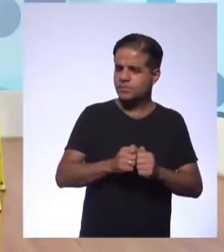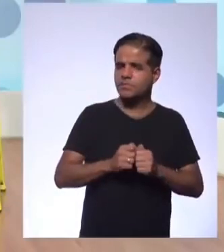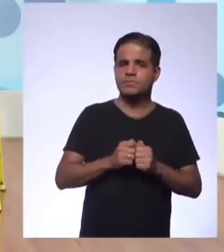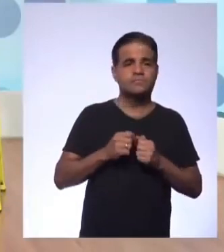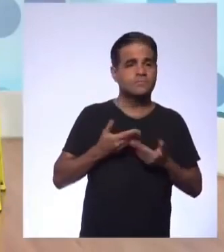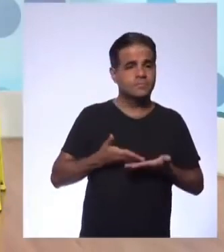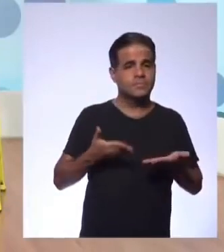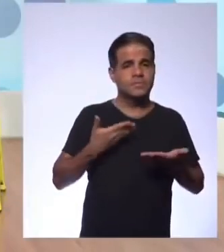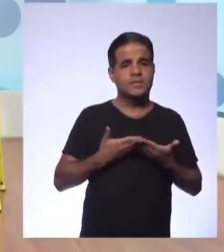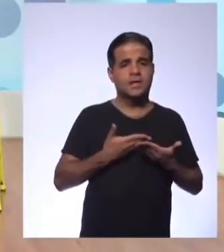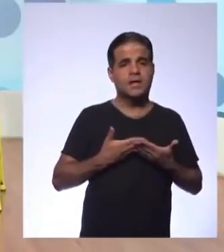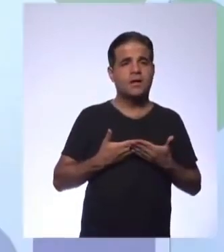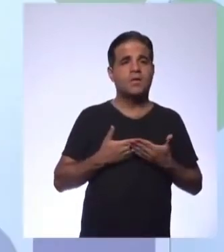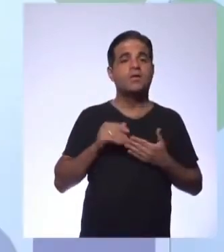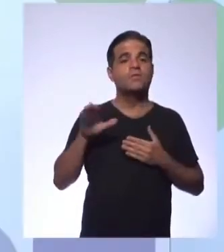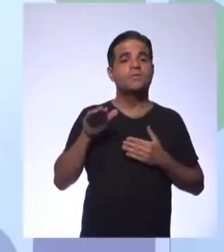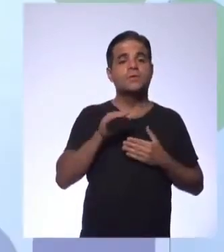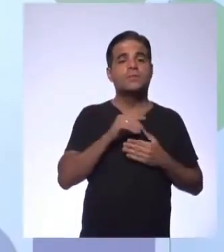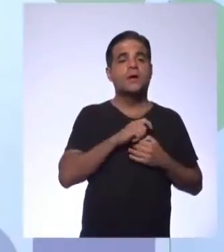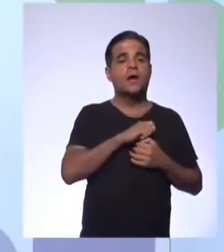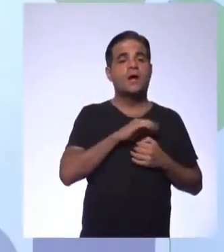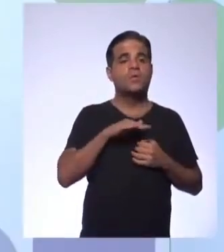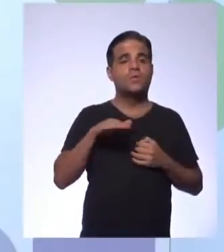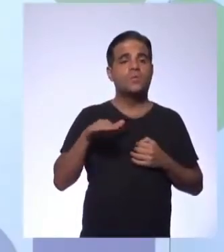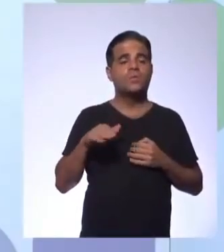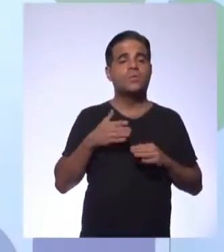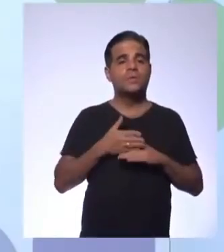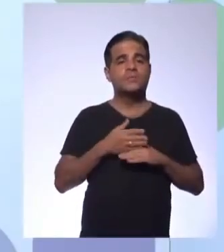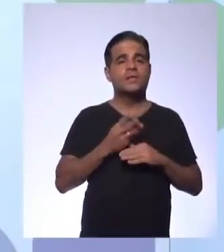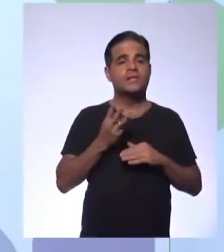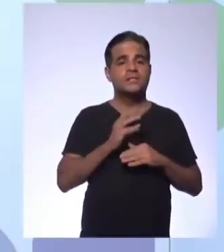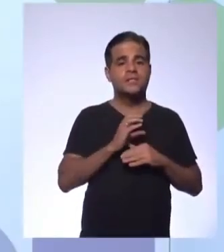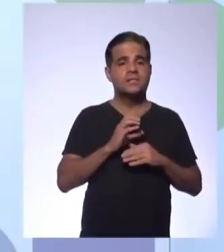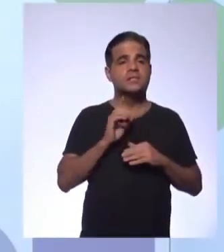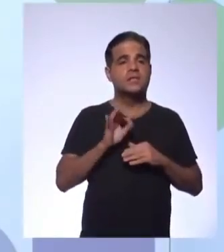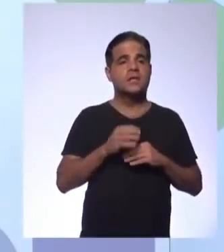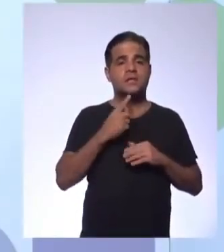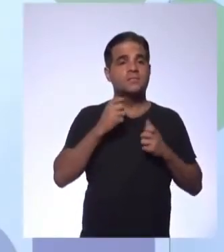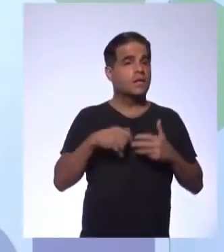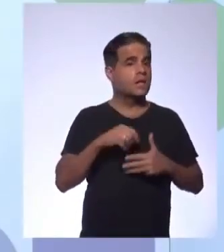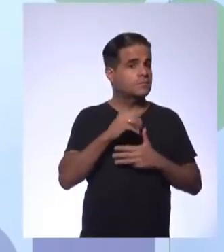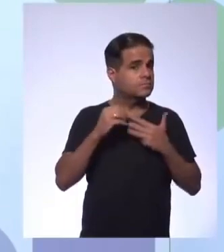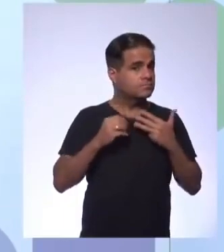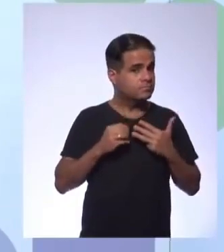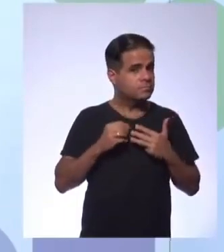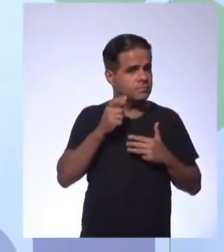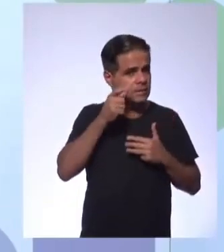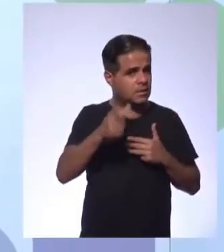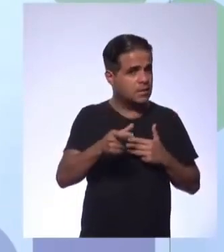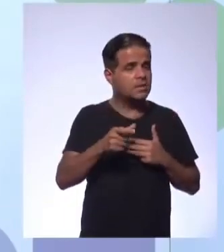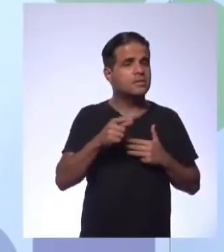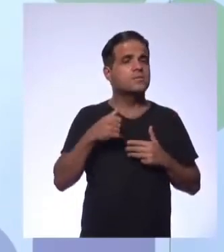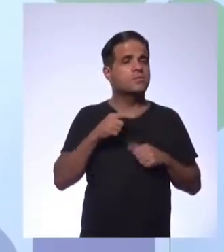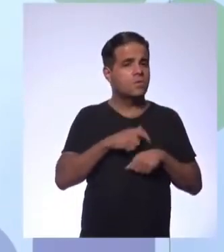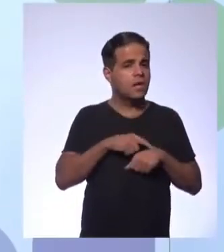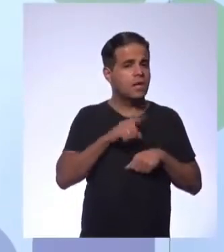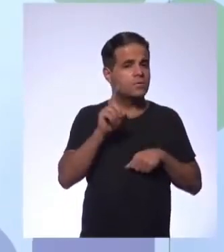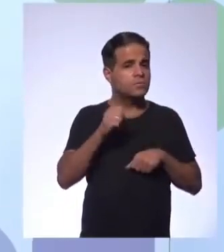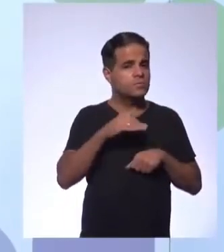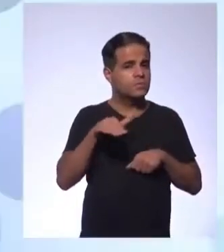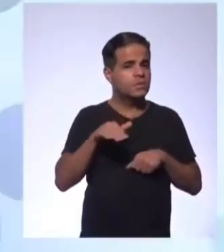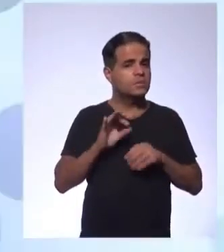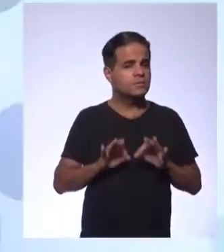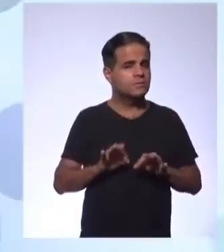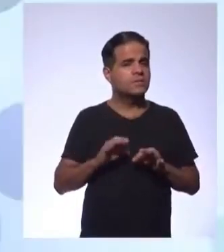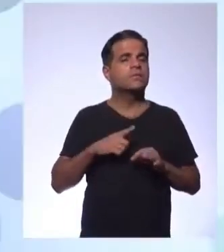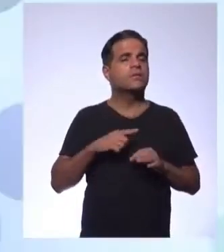Game Show, desta aula. Eu quero chamar os alunos para participarem da aula da terceira série hoje, gente. Já está falando sobre Enem. Quem tiver interesse, 18h30 com a gente, tá bom?